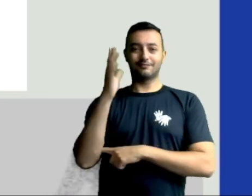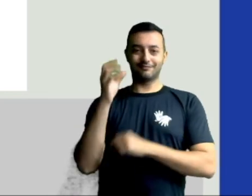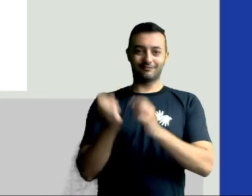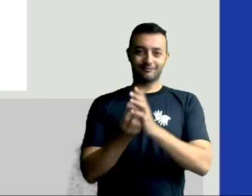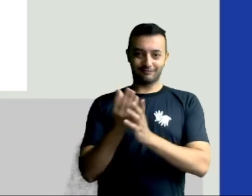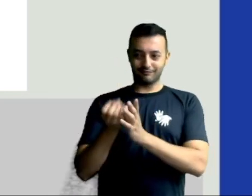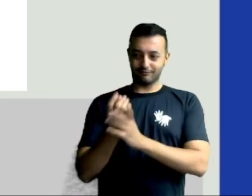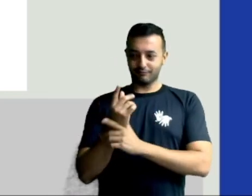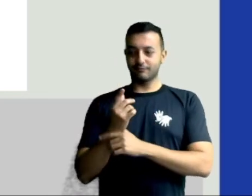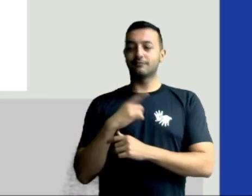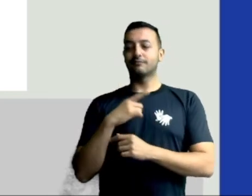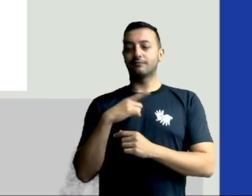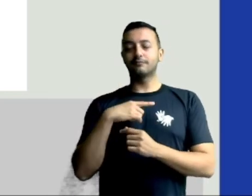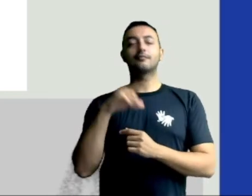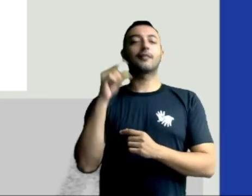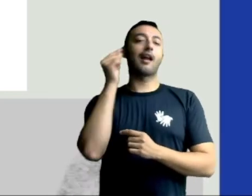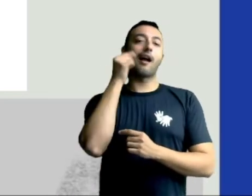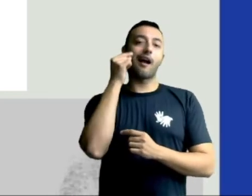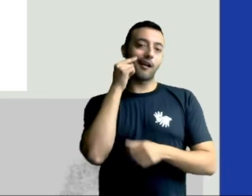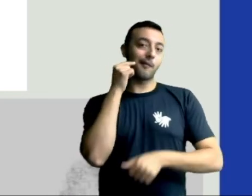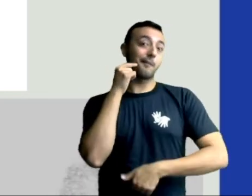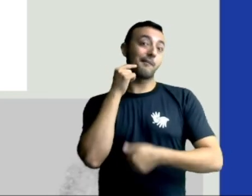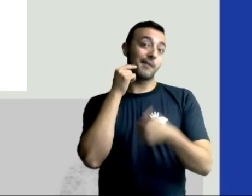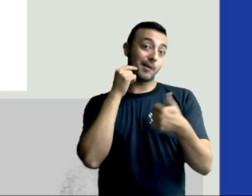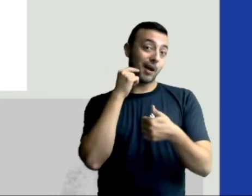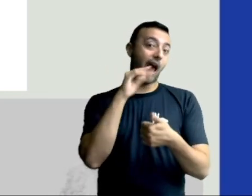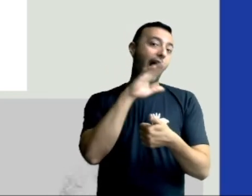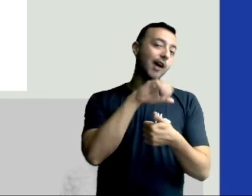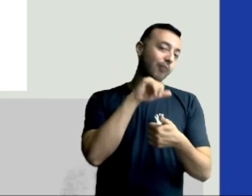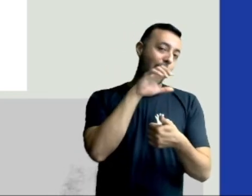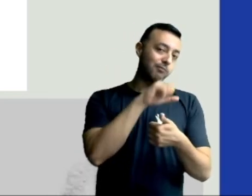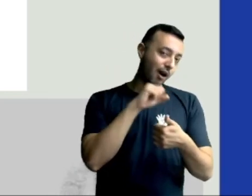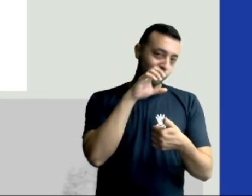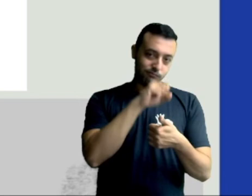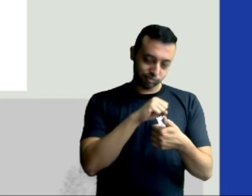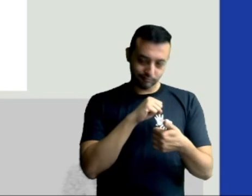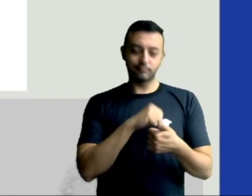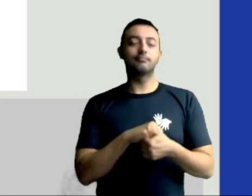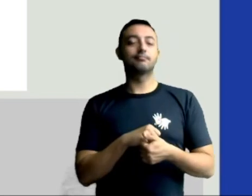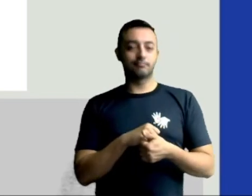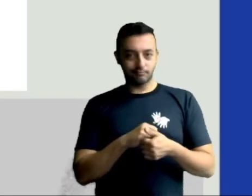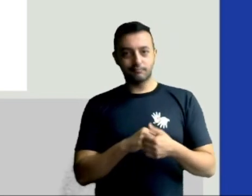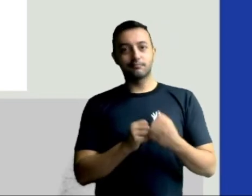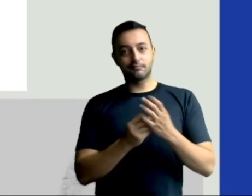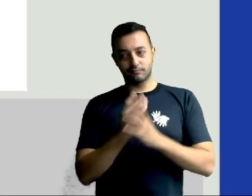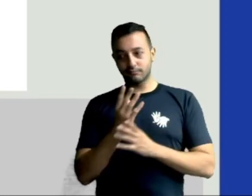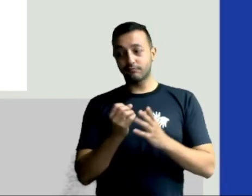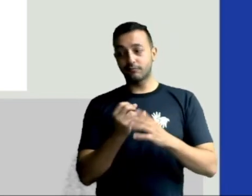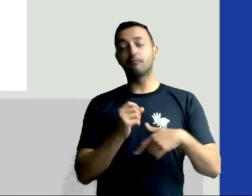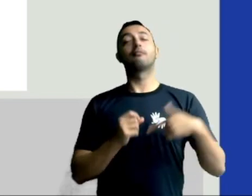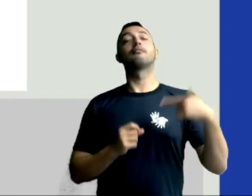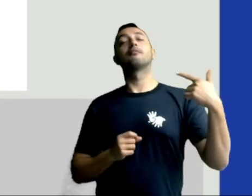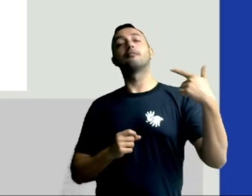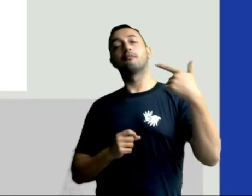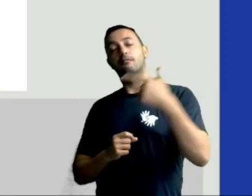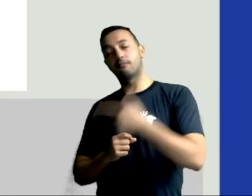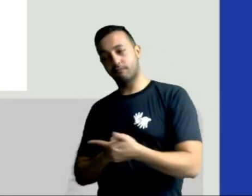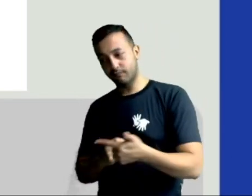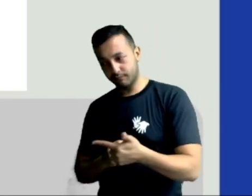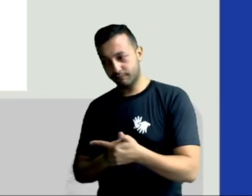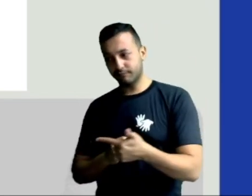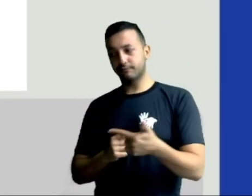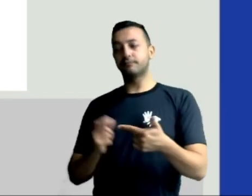ratinho, que é o consumidor primário, ele vai se alimentar aí de plantas. Aí vem aí o